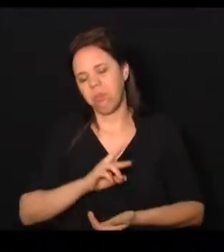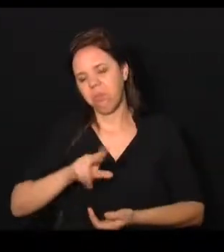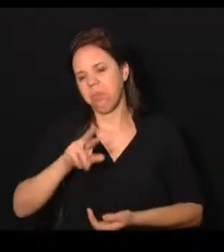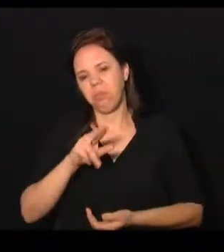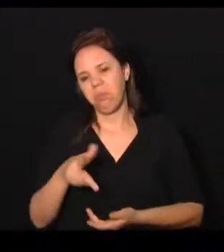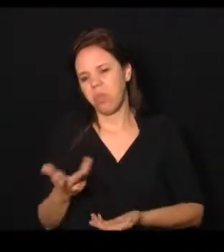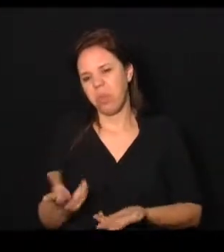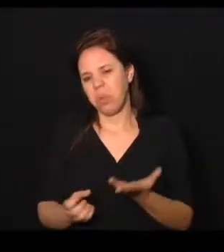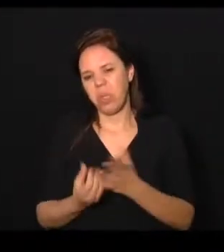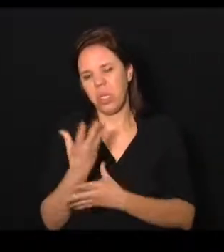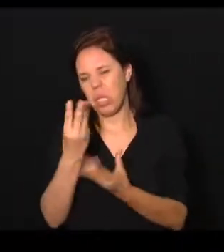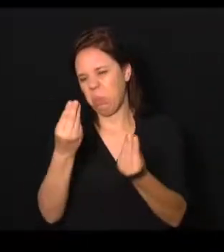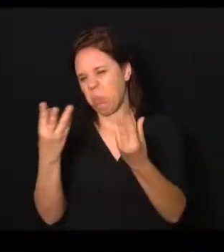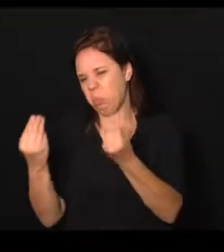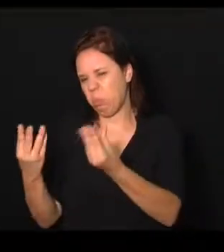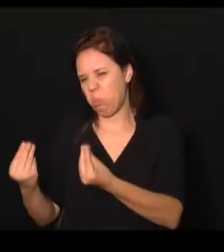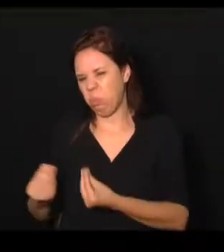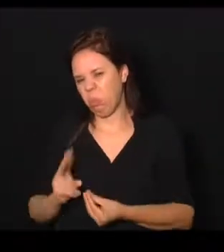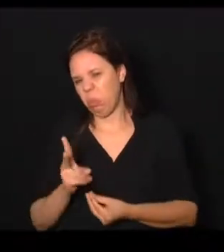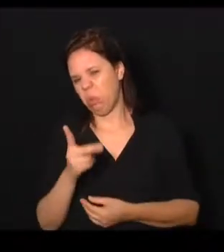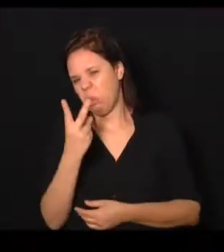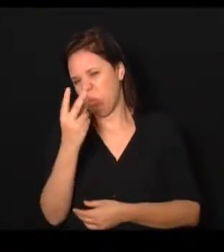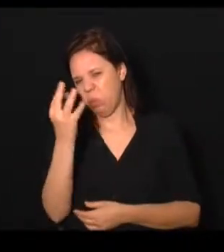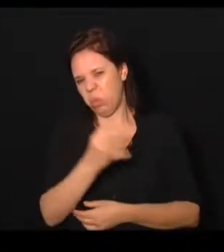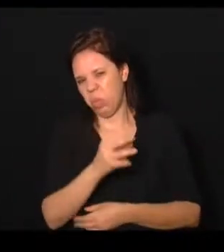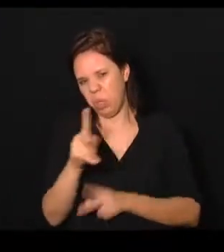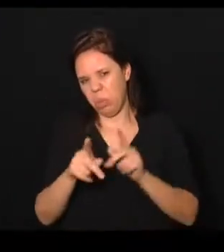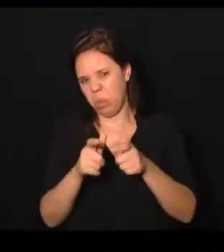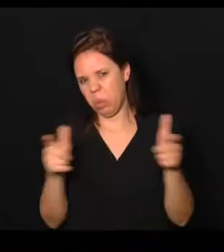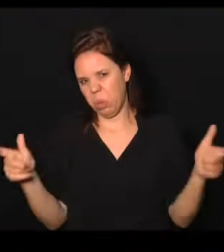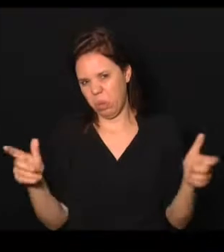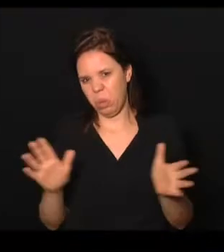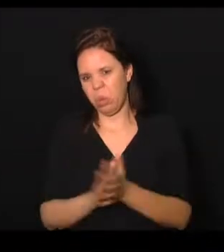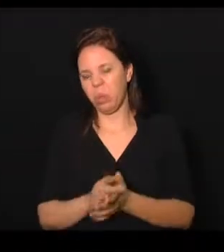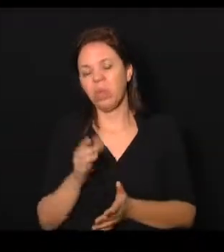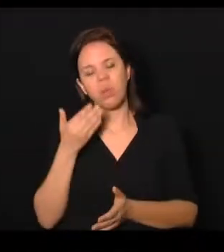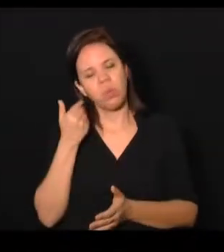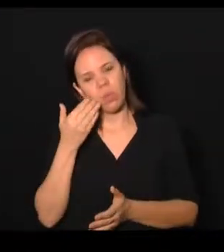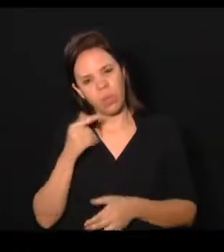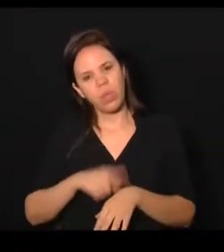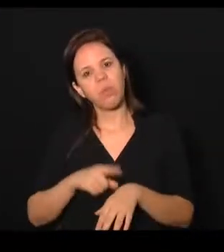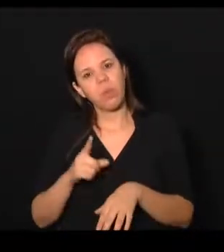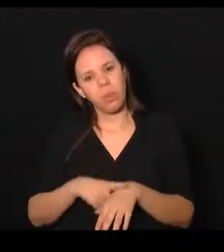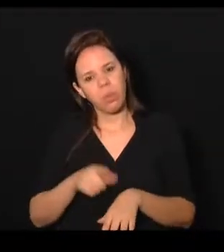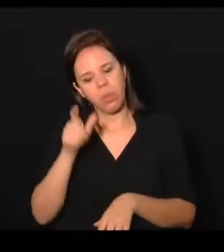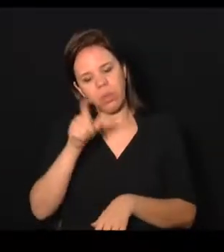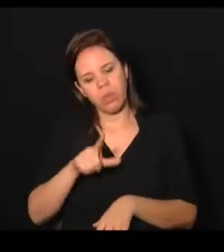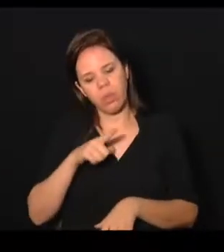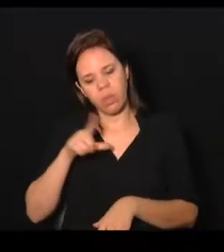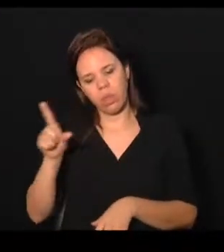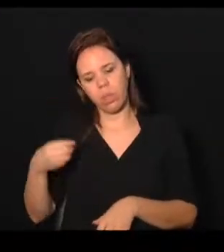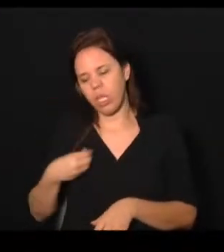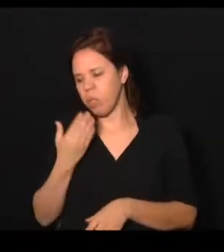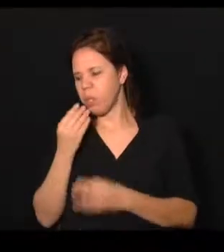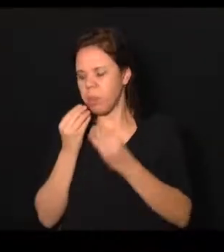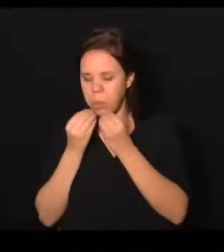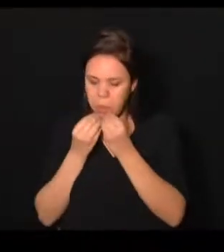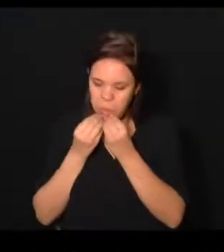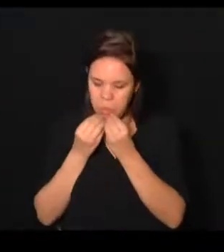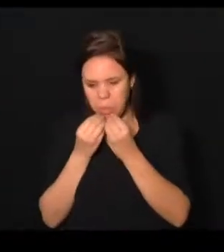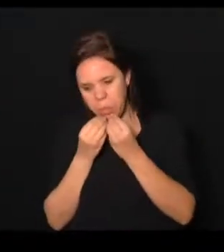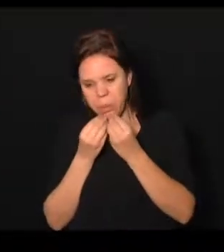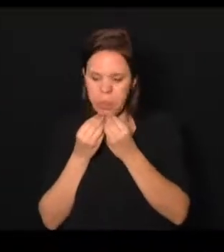comum, acontece raramente, 2% da população, mas a gente também aproveita esse momento que a pessoa está ali tomando um lanchinho e se